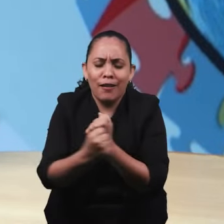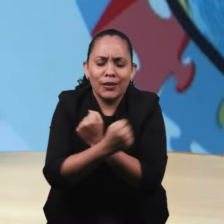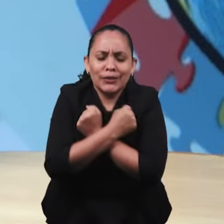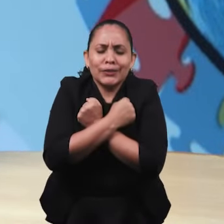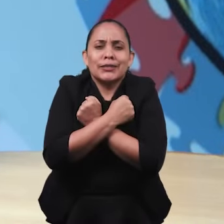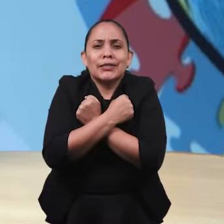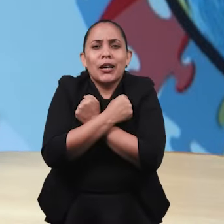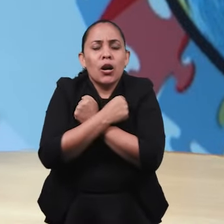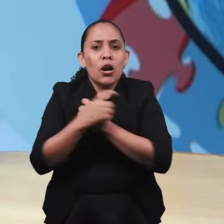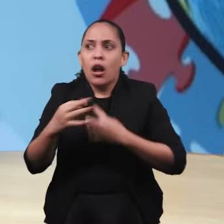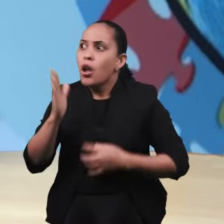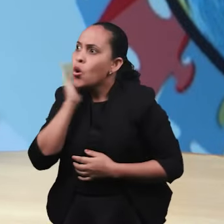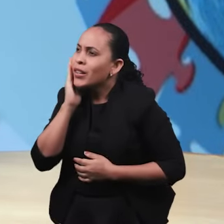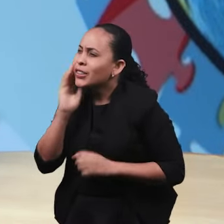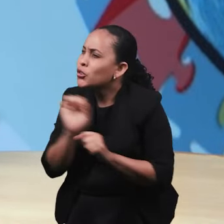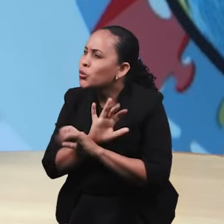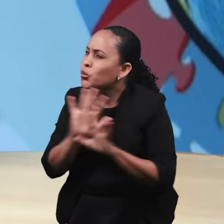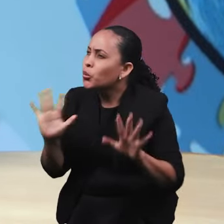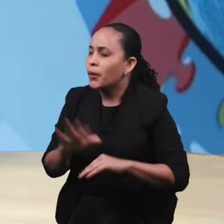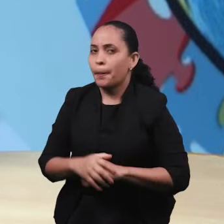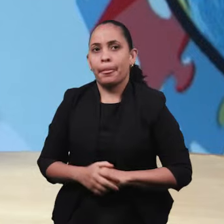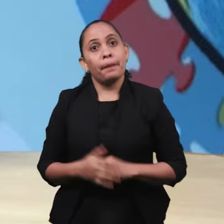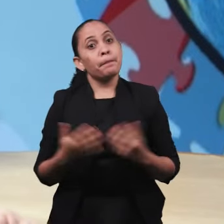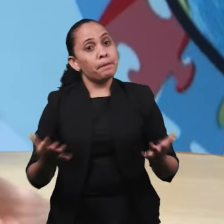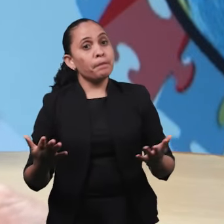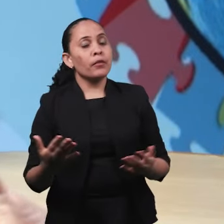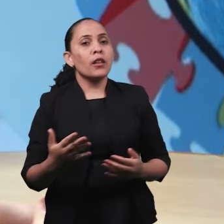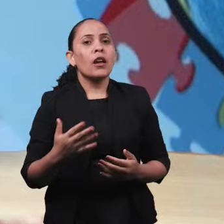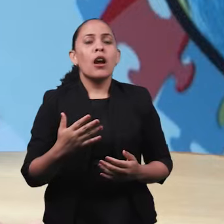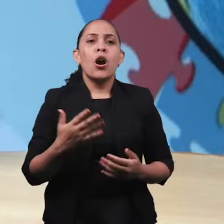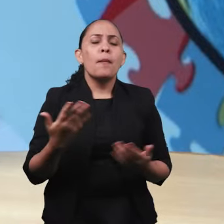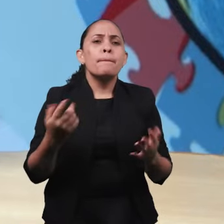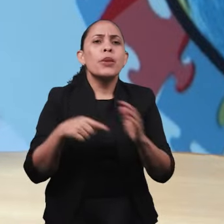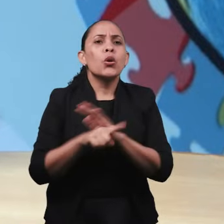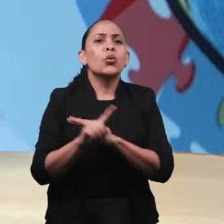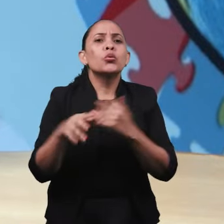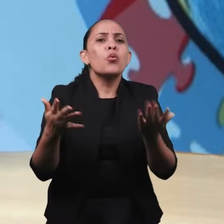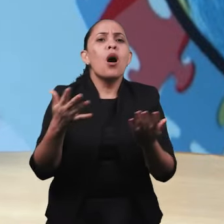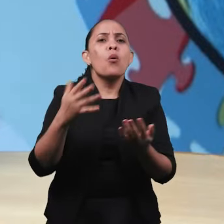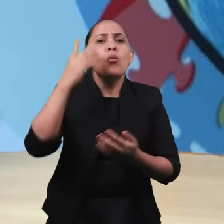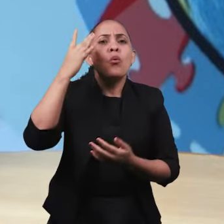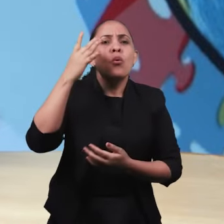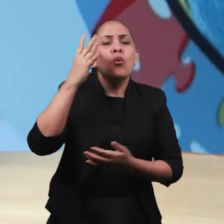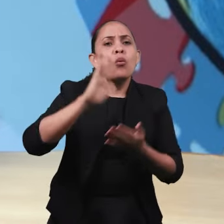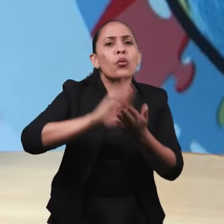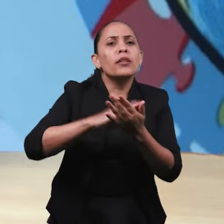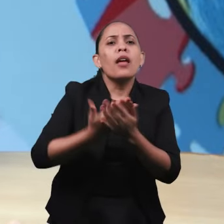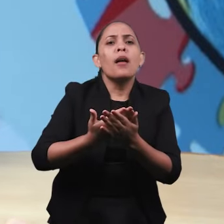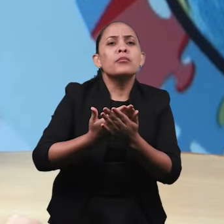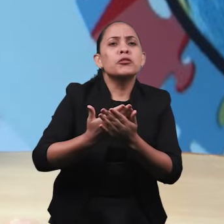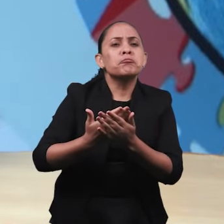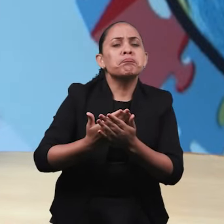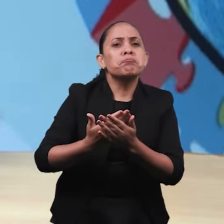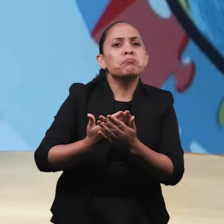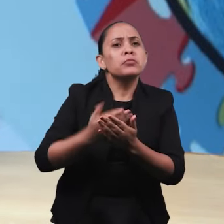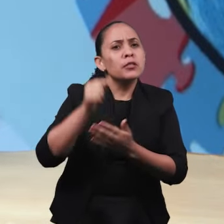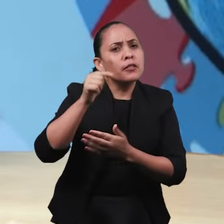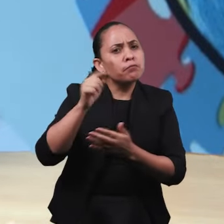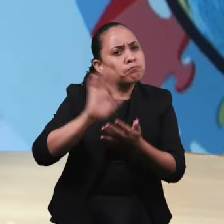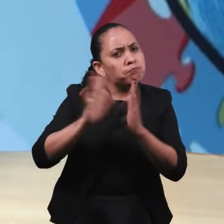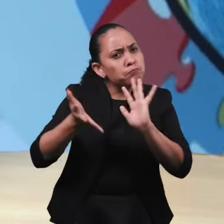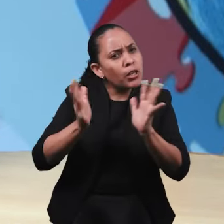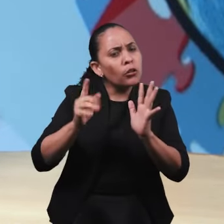porque ele entendeu tudo. Quem foi o grande intérprete nesse dia foi o Espírito Santo. Isso mesmo. Que tomou as mãos daquela irmã e hoje